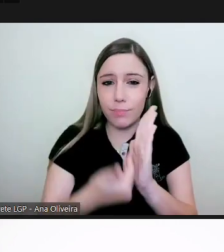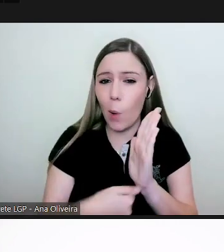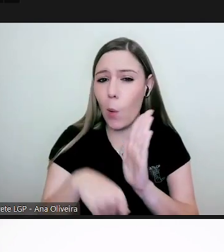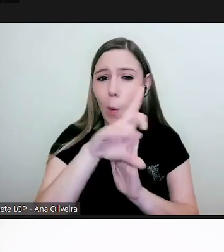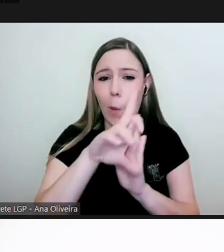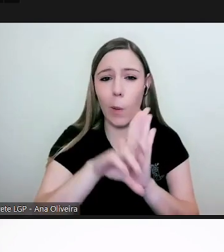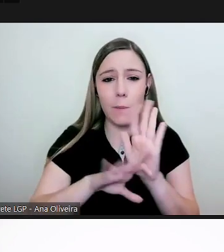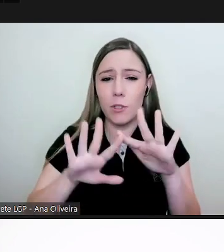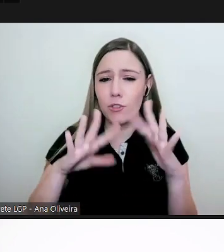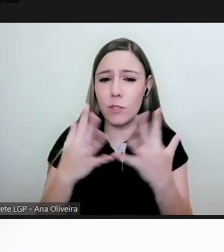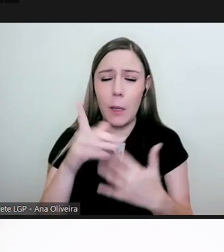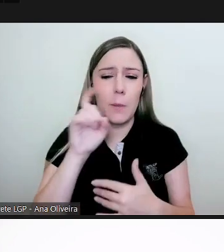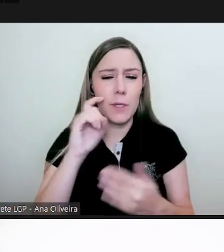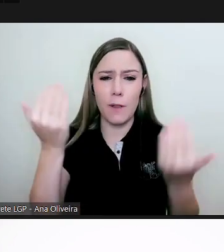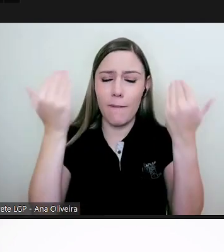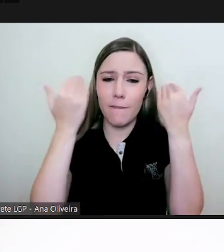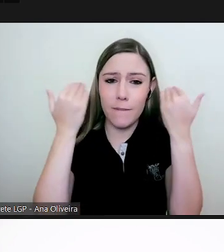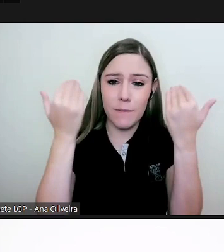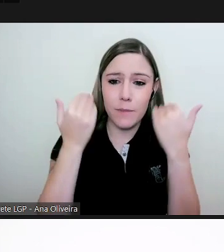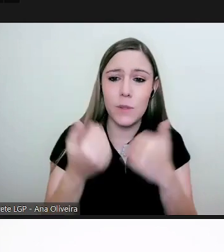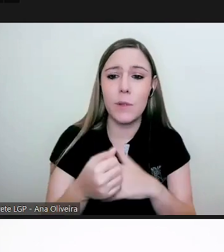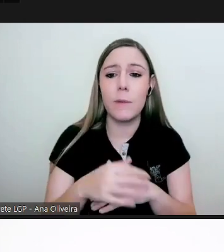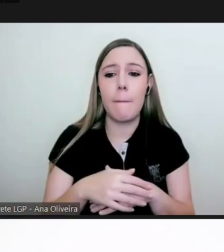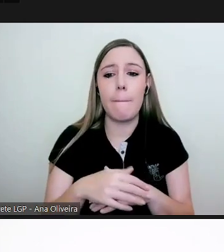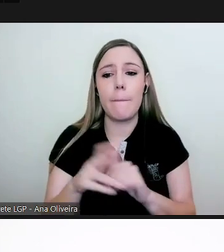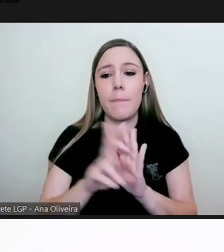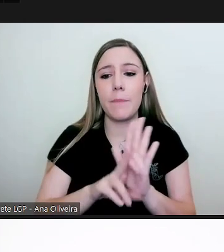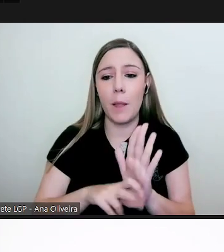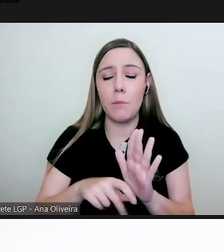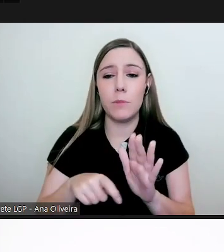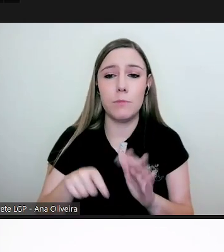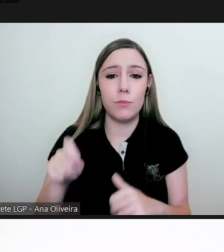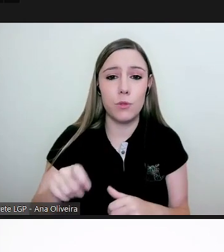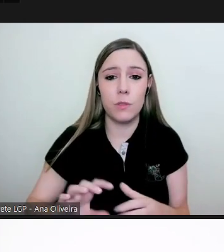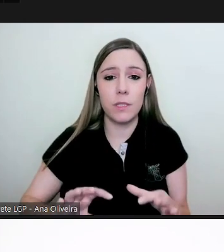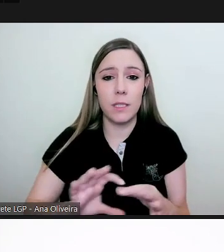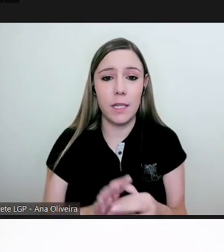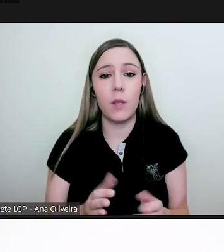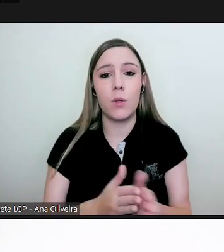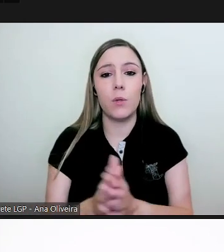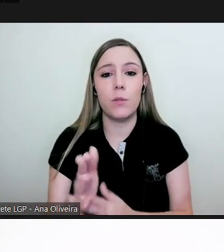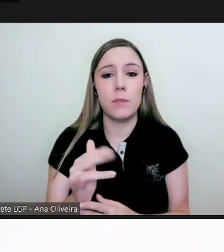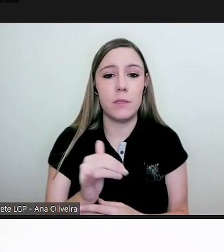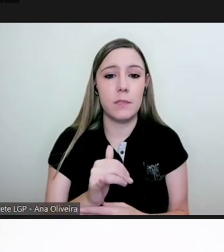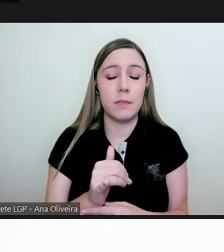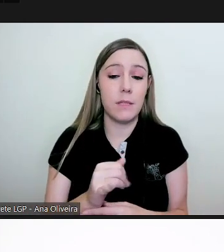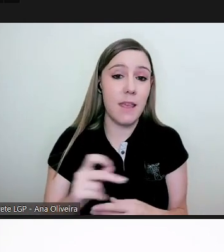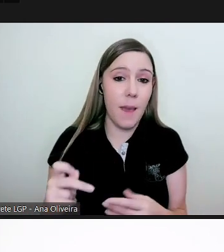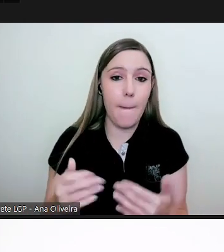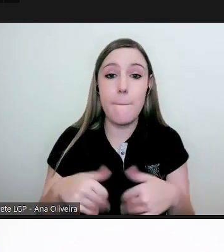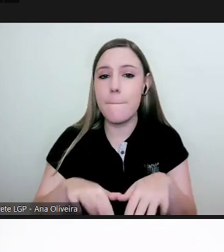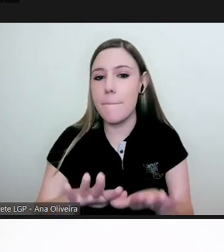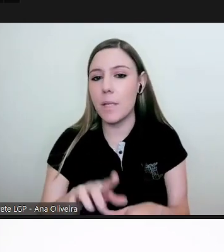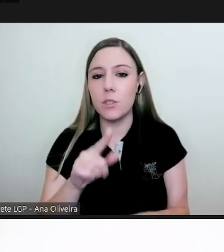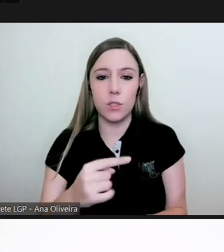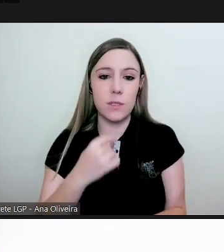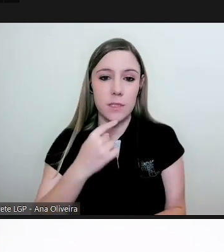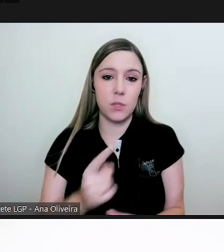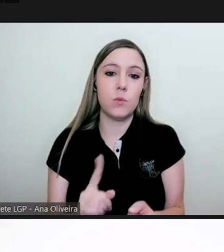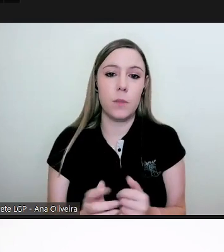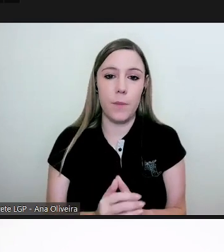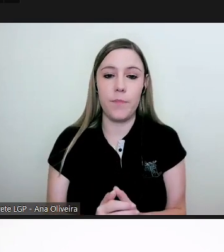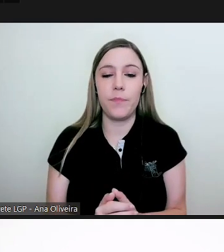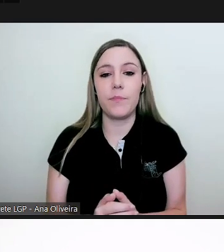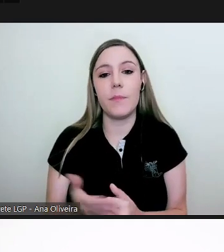Dados, regime jurídico atinente à utilização de IA. Bom, mas isto para dizer que há bocadinho